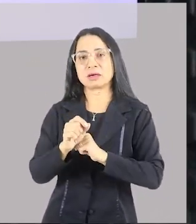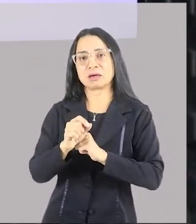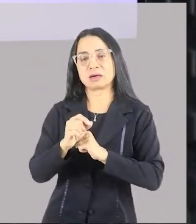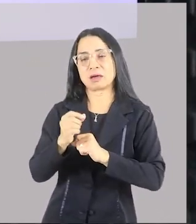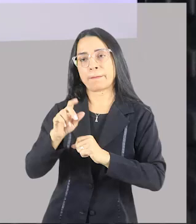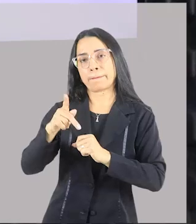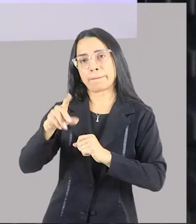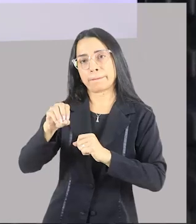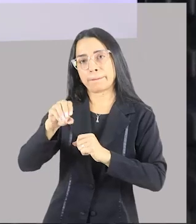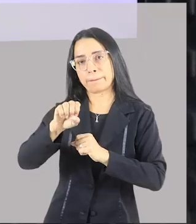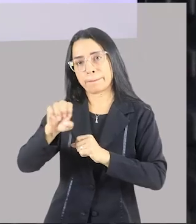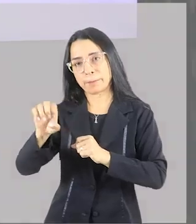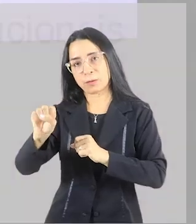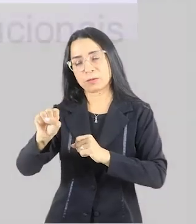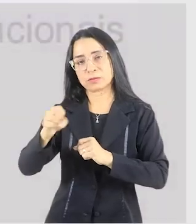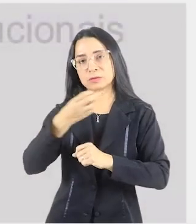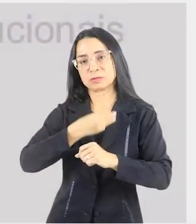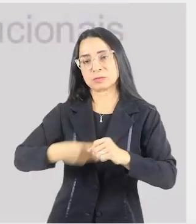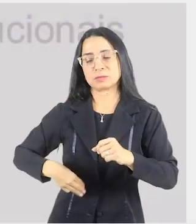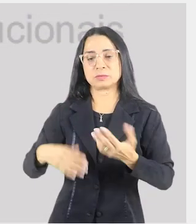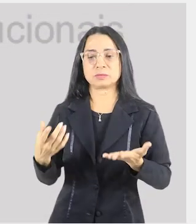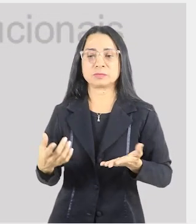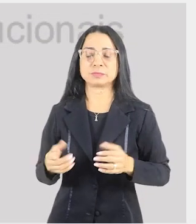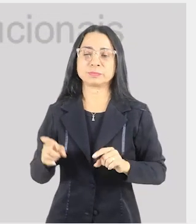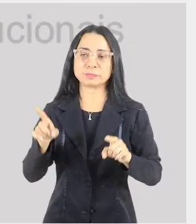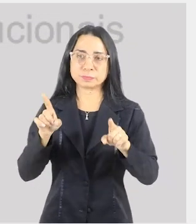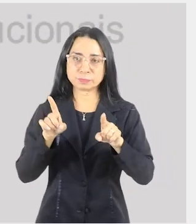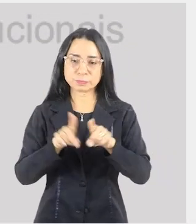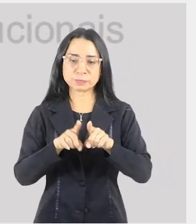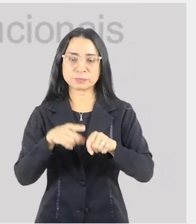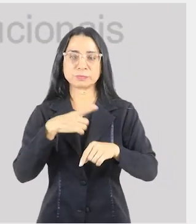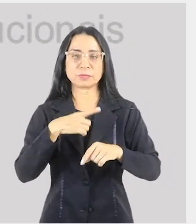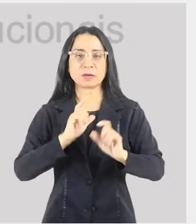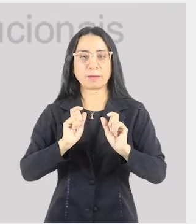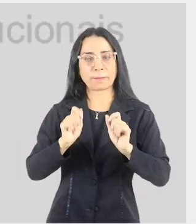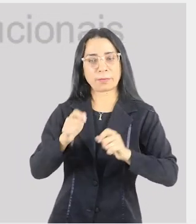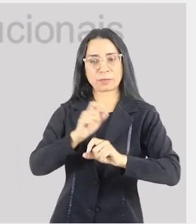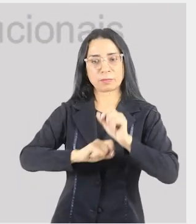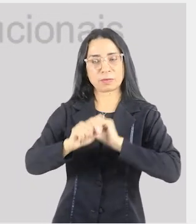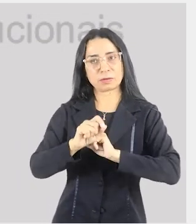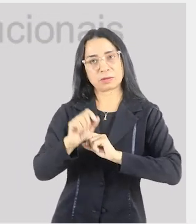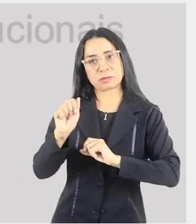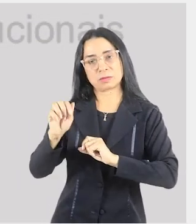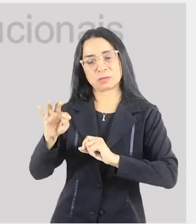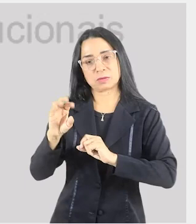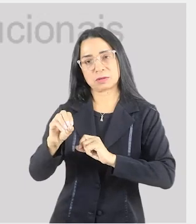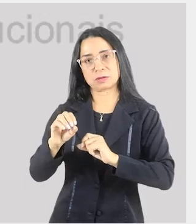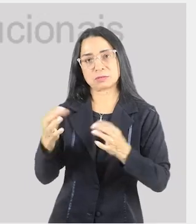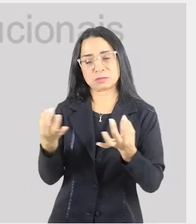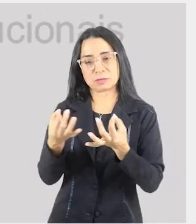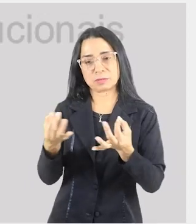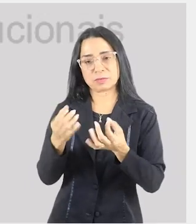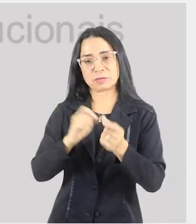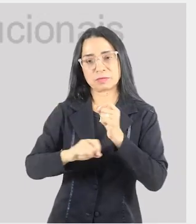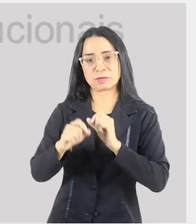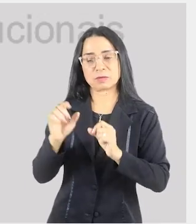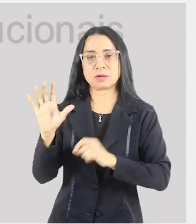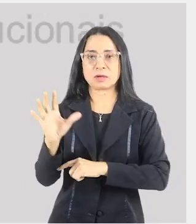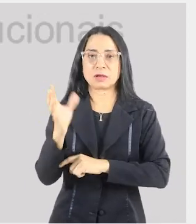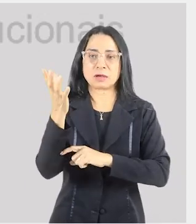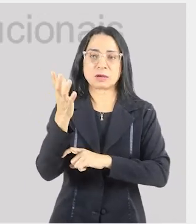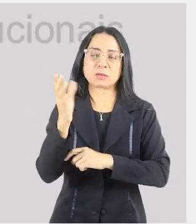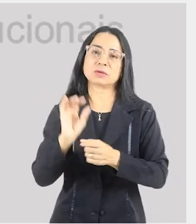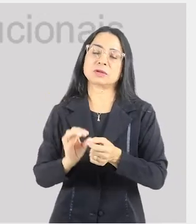STF. Temos ainda a possibilidade do ato que é perfeito, porém ele ocorre na invalidade e